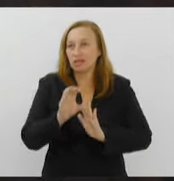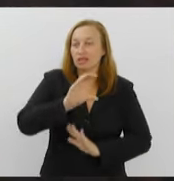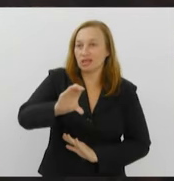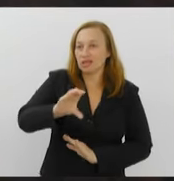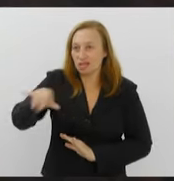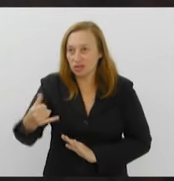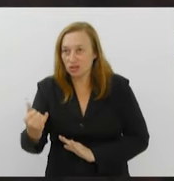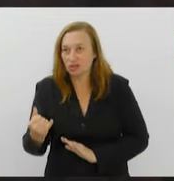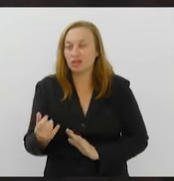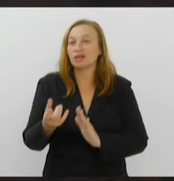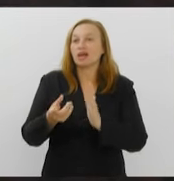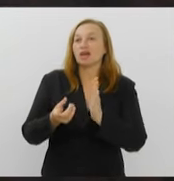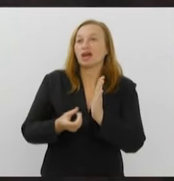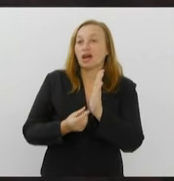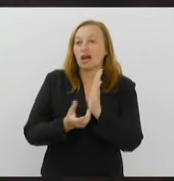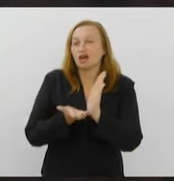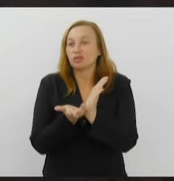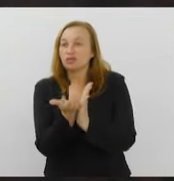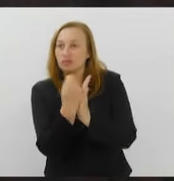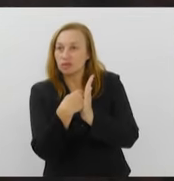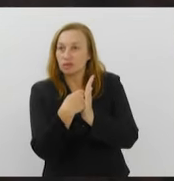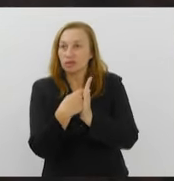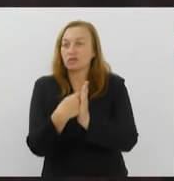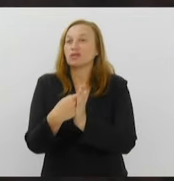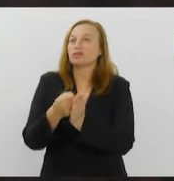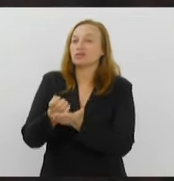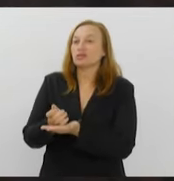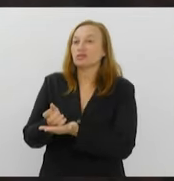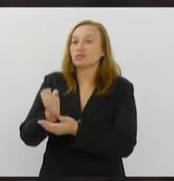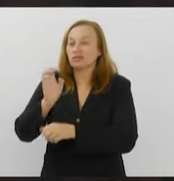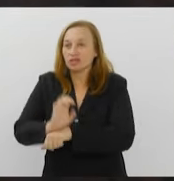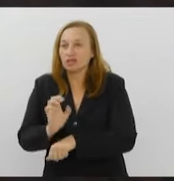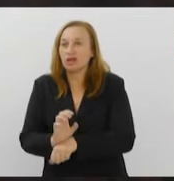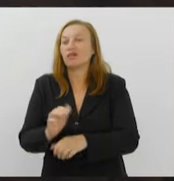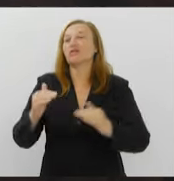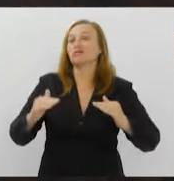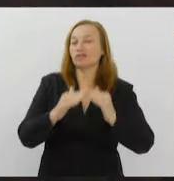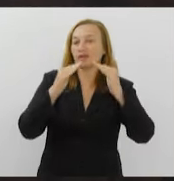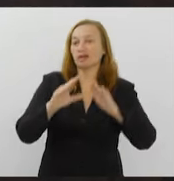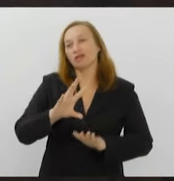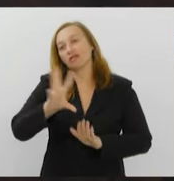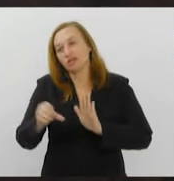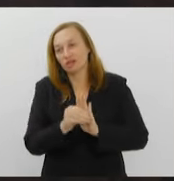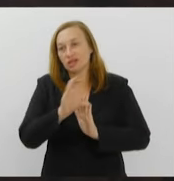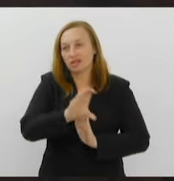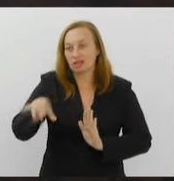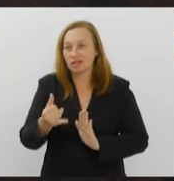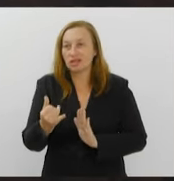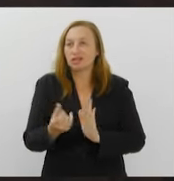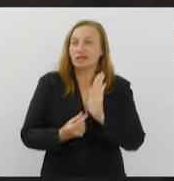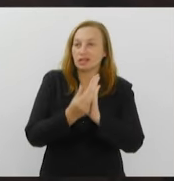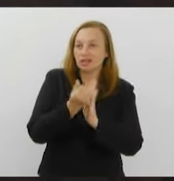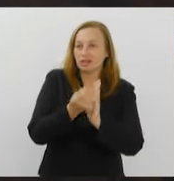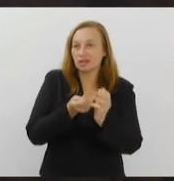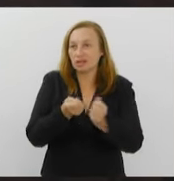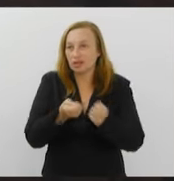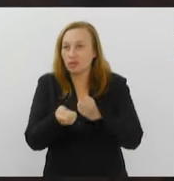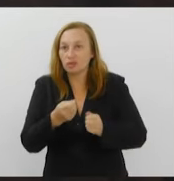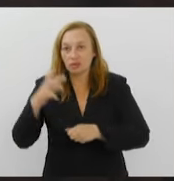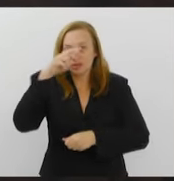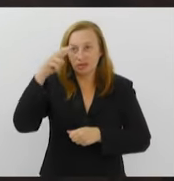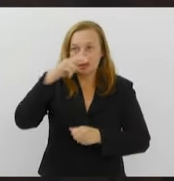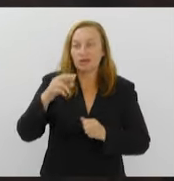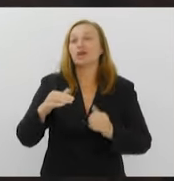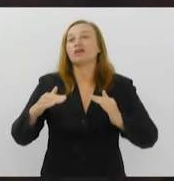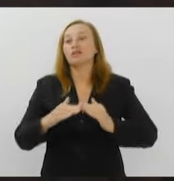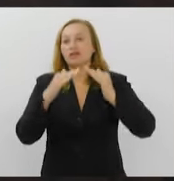estadual, fiscalização dos tributos estaduais, favorável com as emendas da CCJ. E de orçamento, finanças, fiscalização financeira e